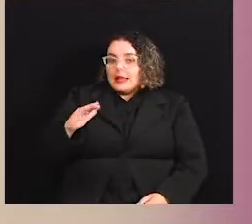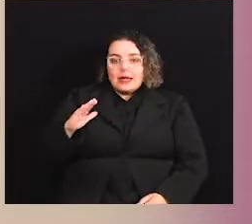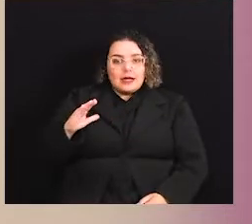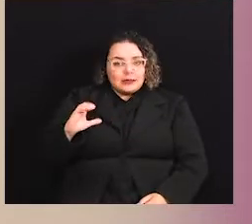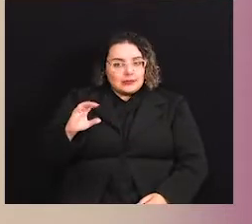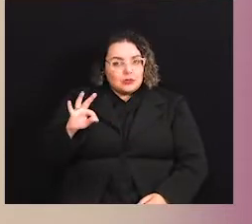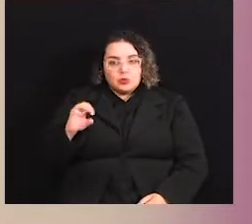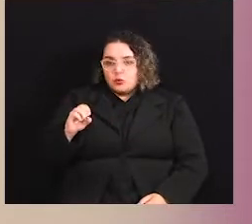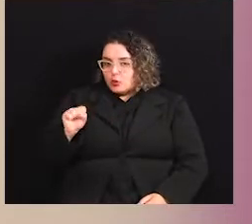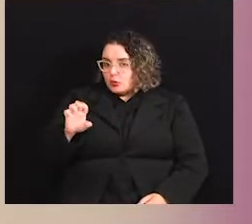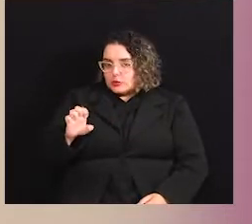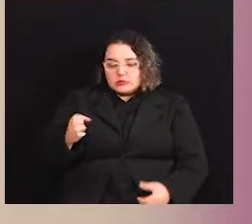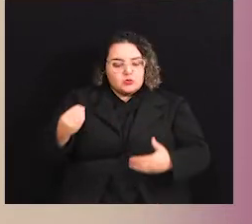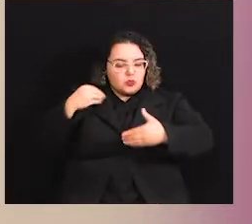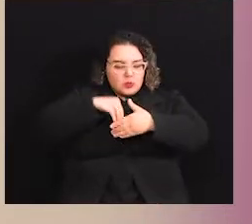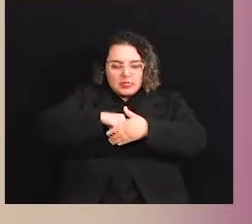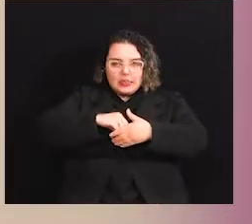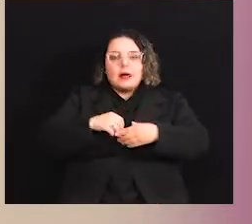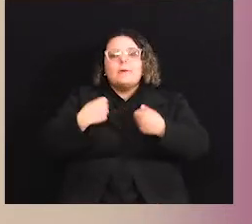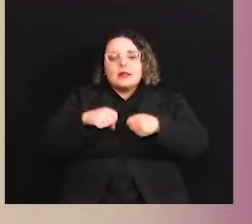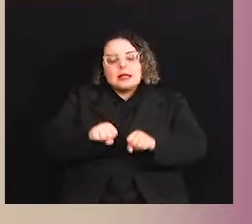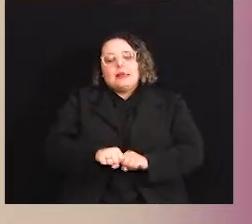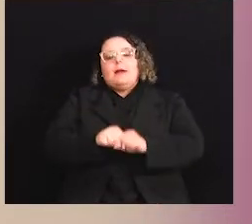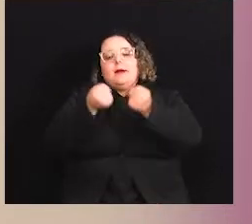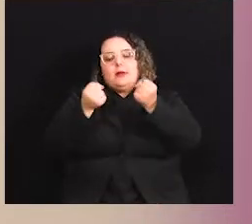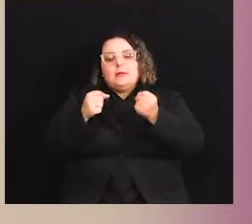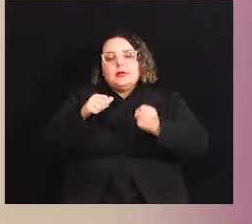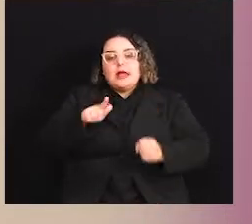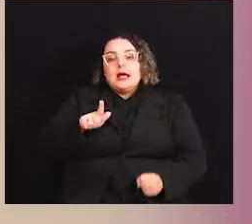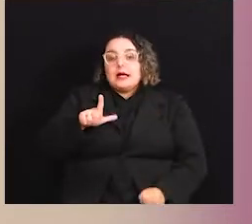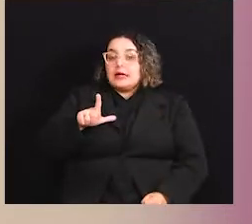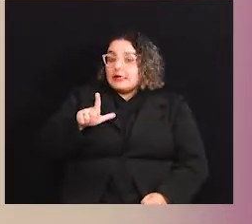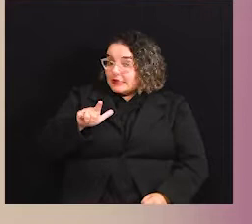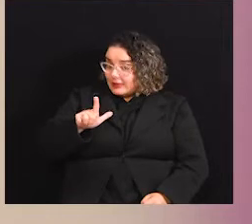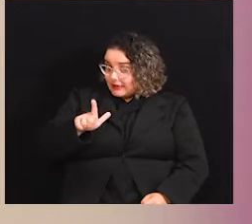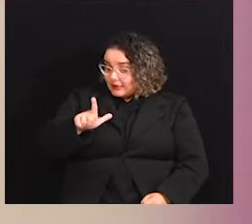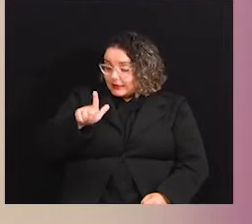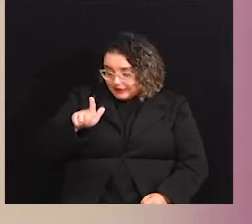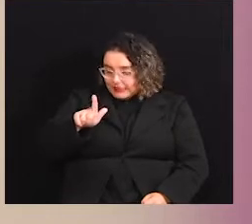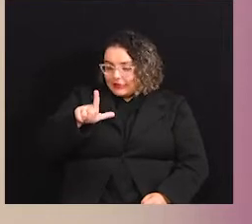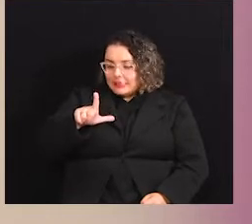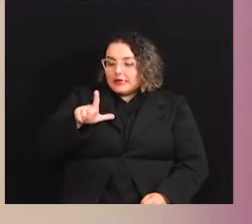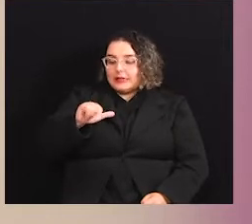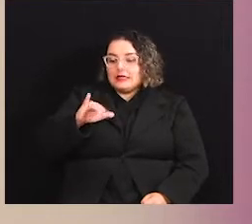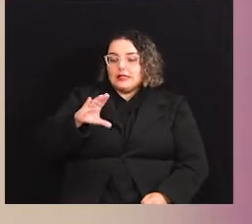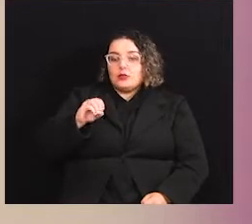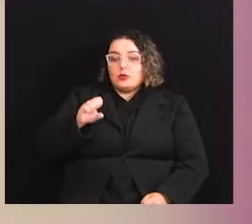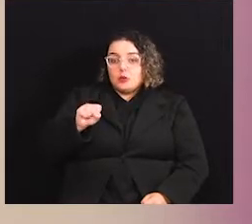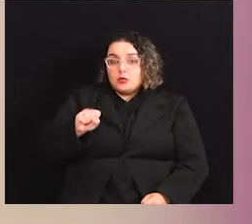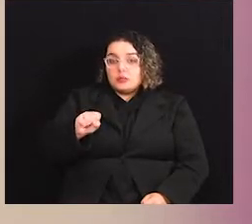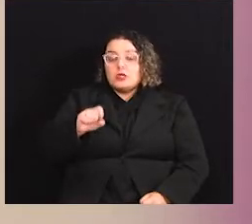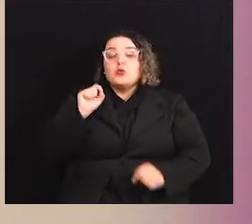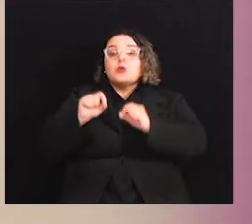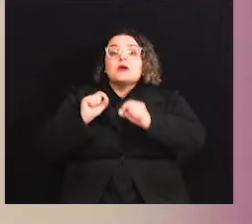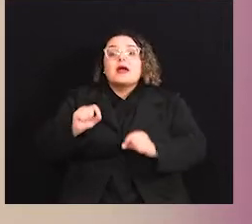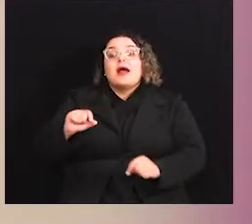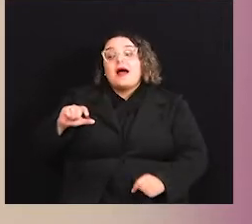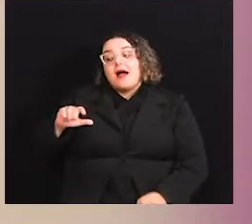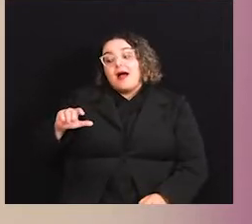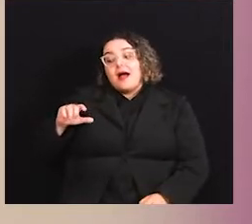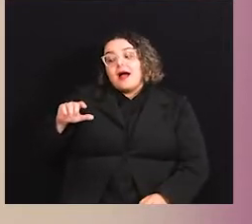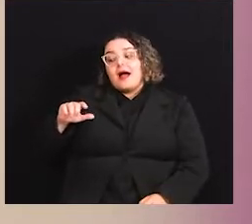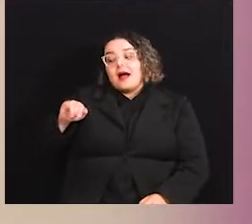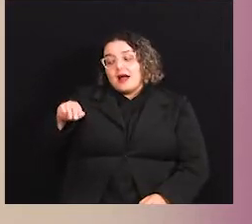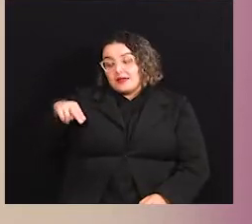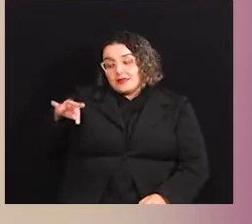tem que ser quebrada em glicose, e a intolerância nada mais é do que a dificuldade de execução dessa quebra. Quando a